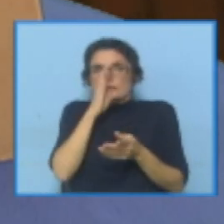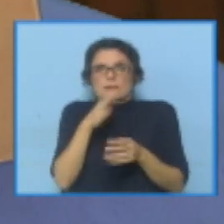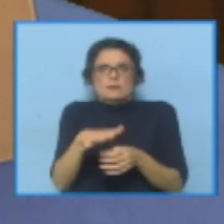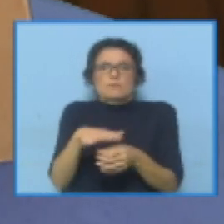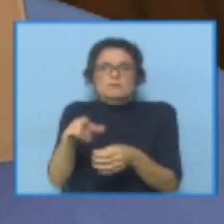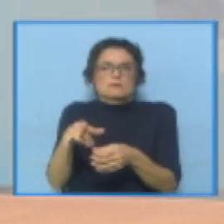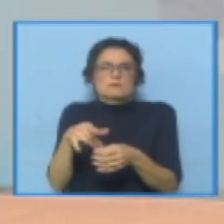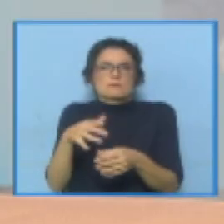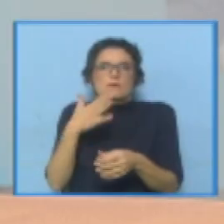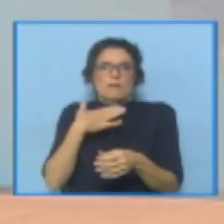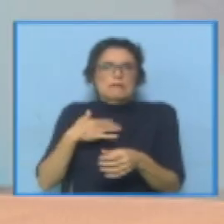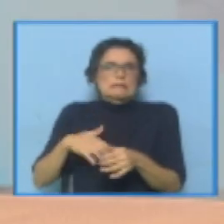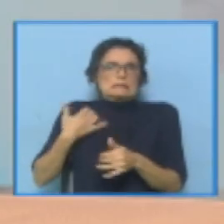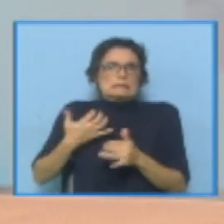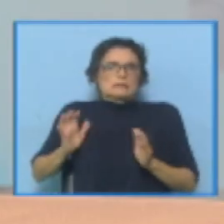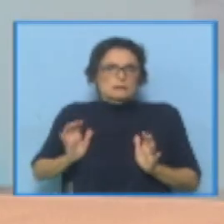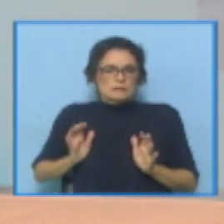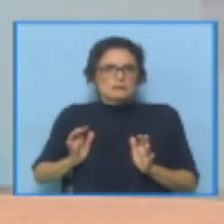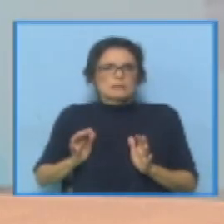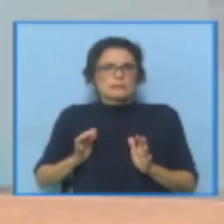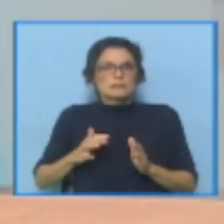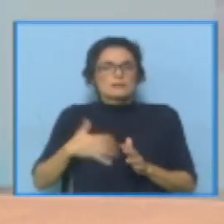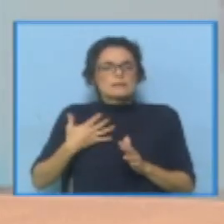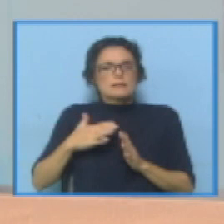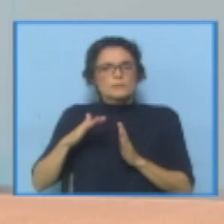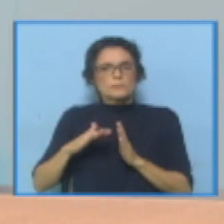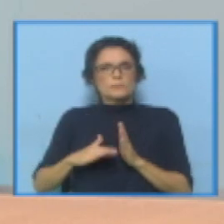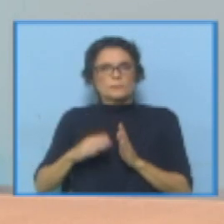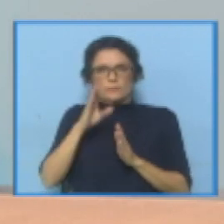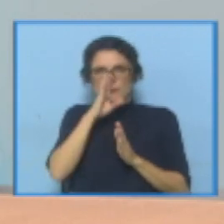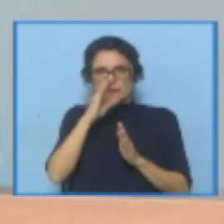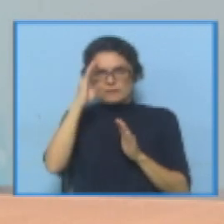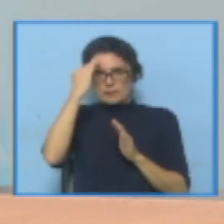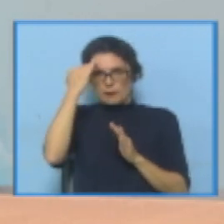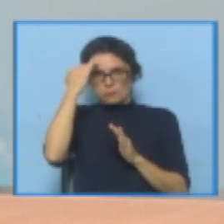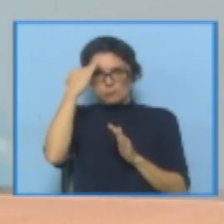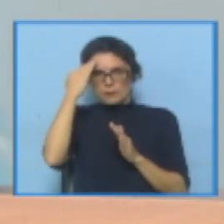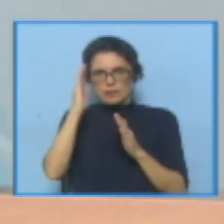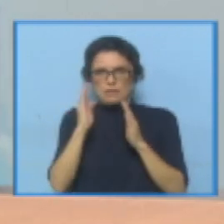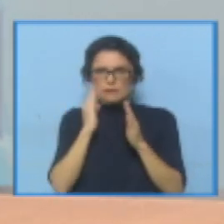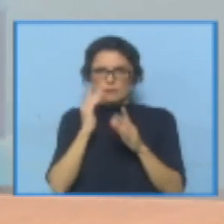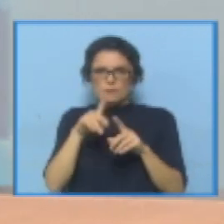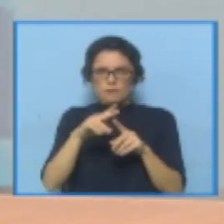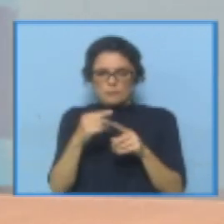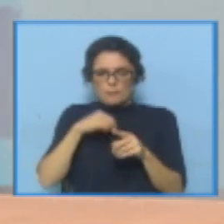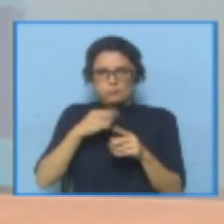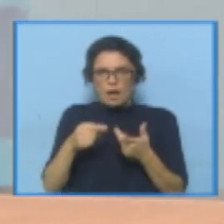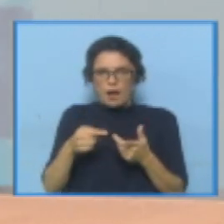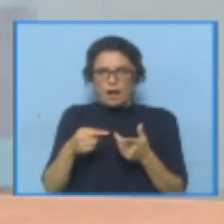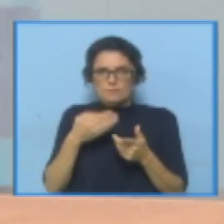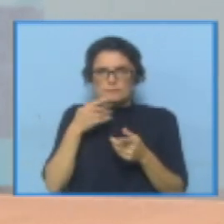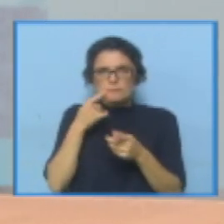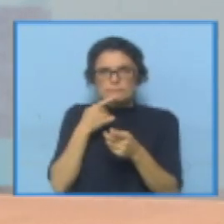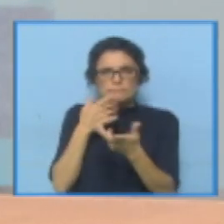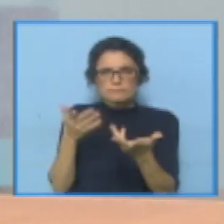mais estressante que essa situação possa ser, a nossa ansiedade baixa. Porque eu sinto que tenho alguns recursos, não é? No competências fundo,